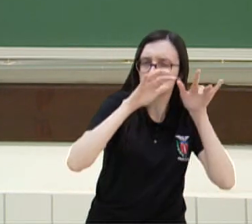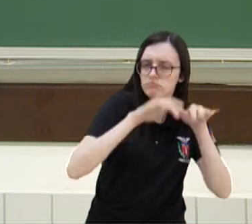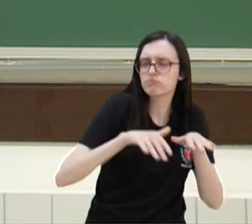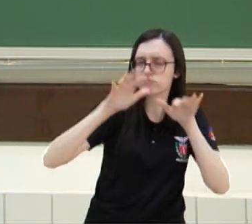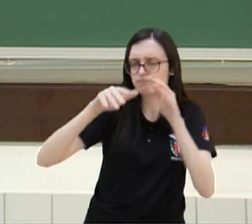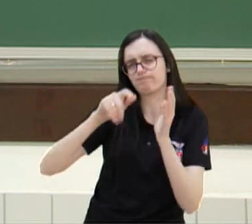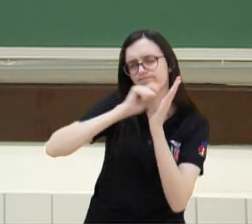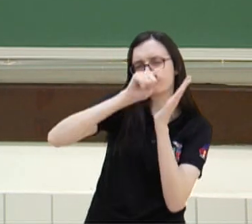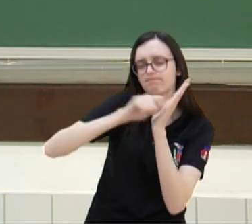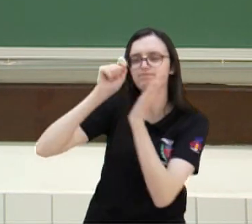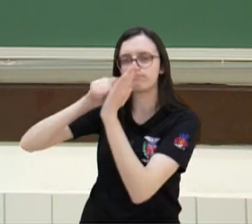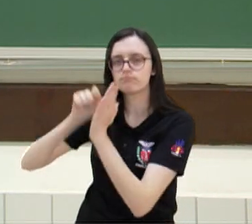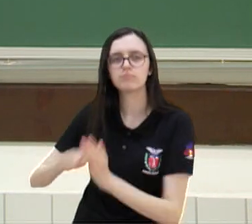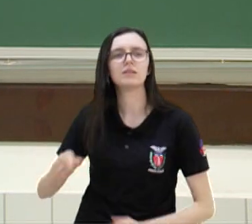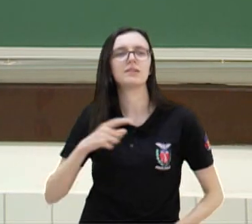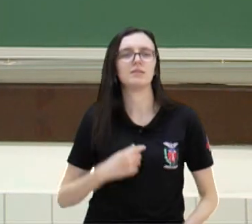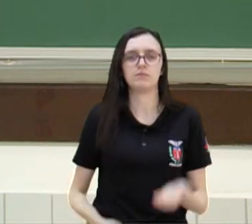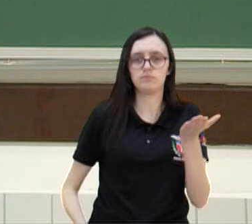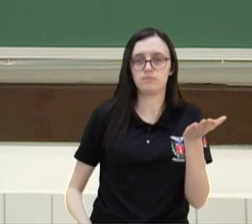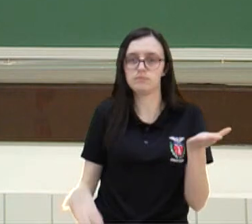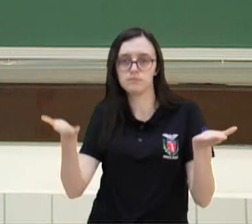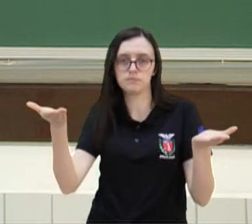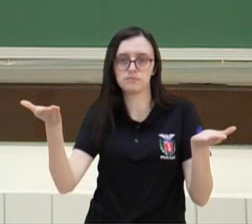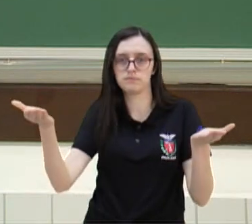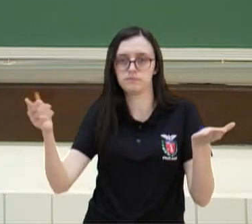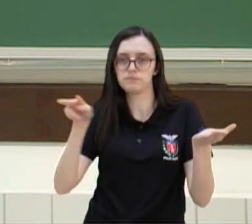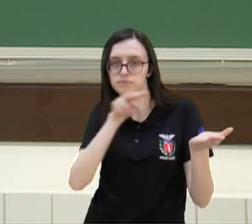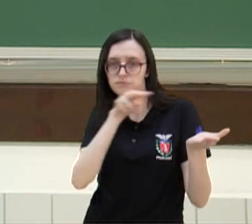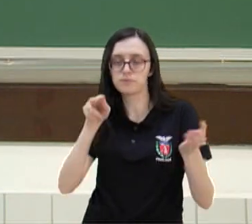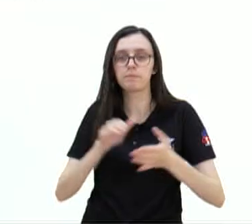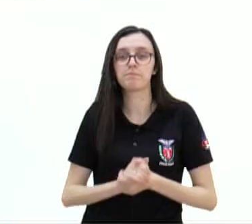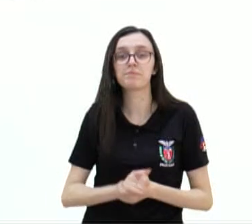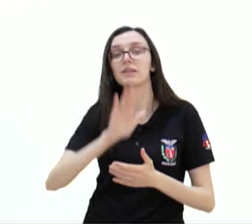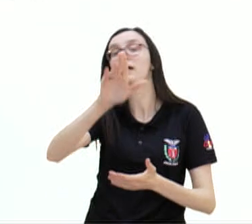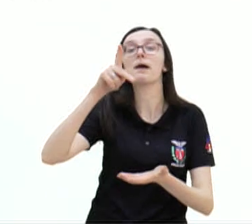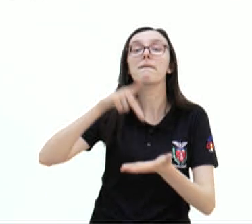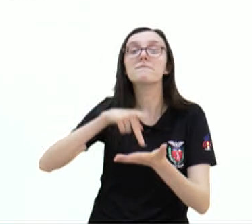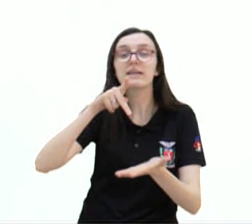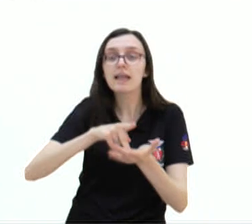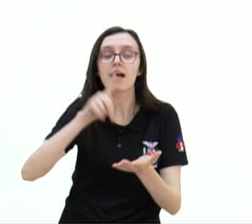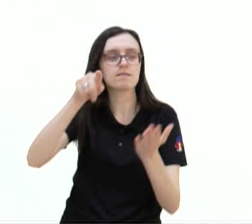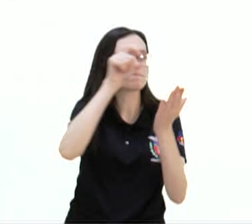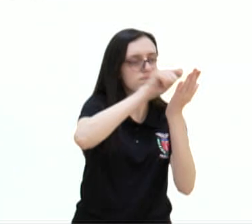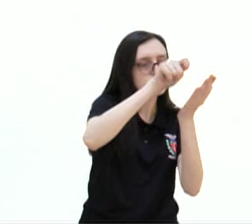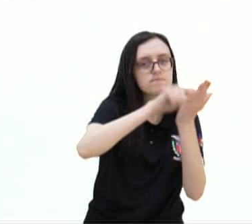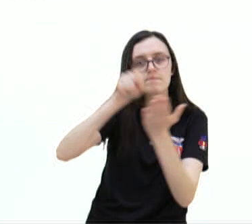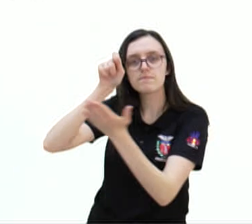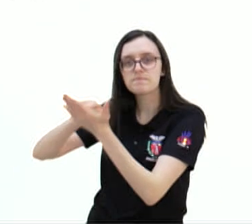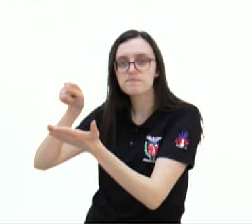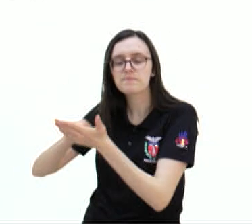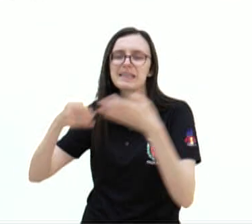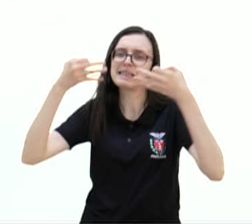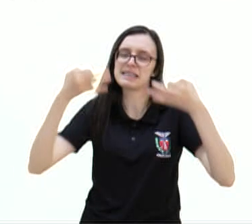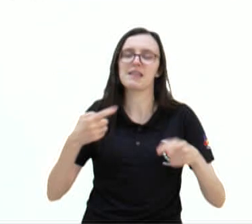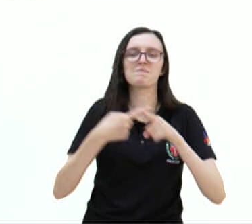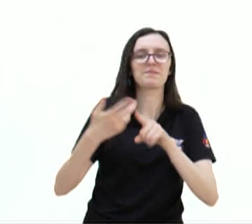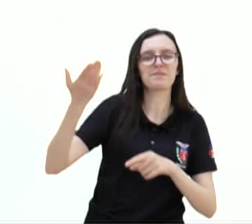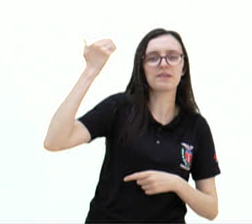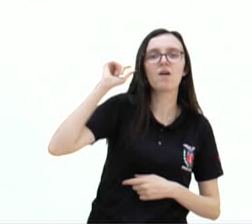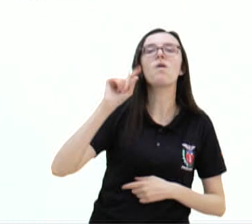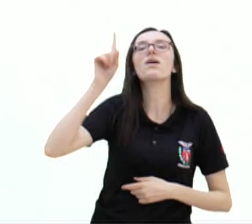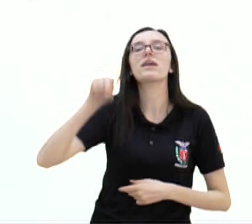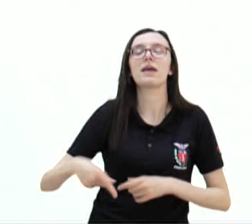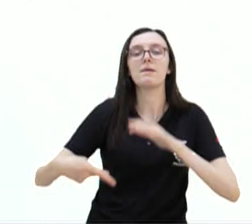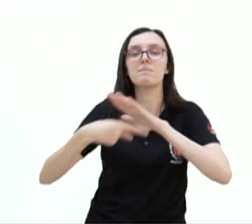um chamado A Ilíada e o outro chamado A Odisseia. Na verdade, escrever não seria o termo correto, porque naquela época existia